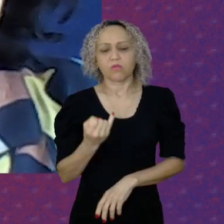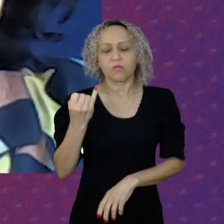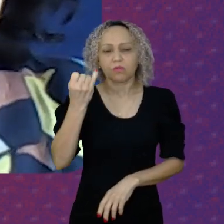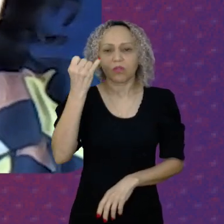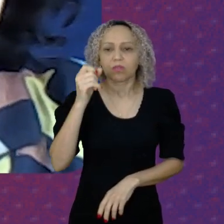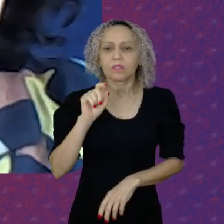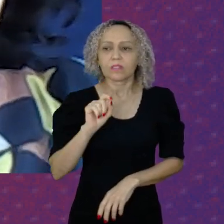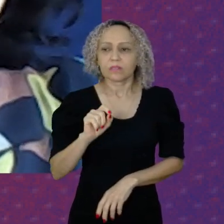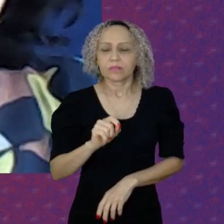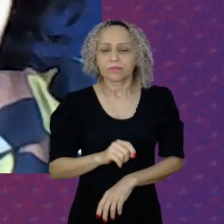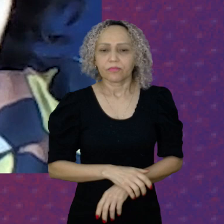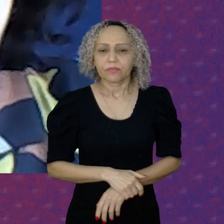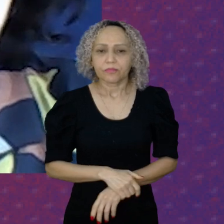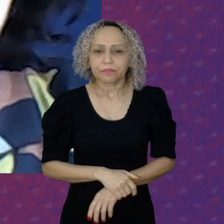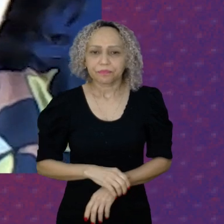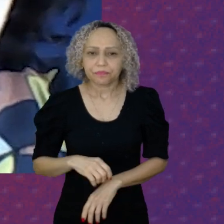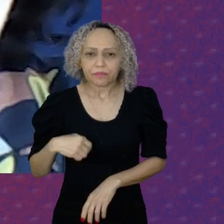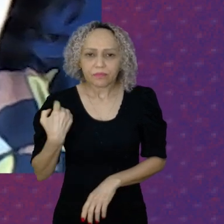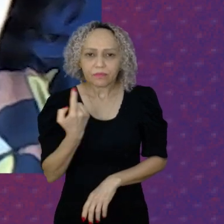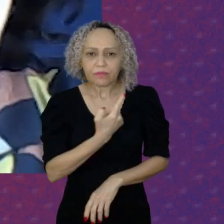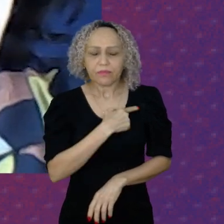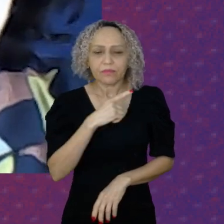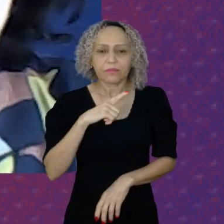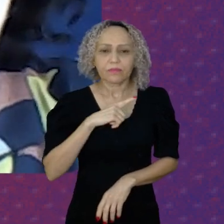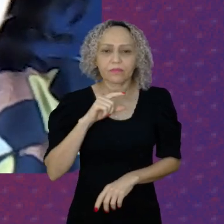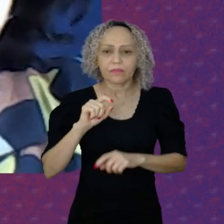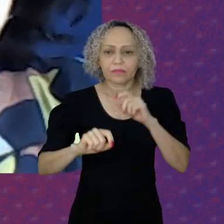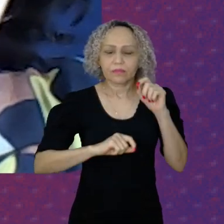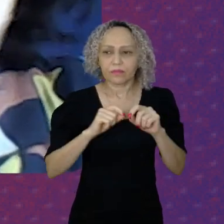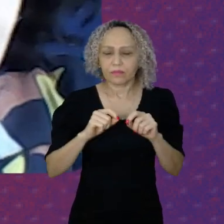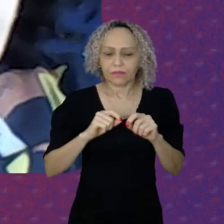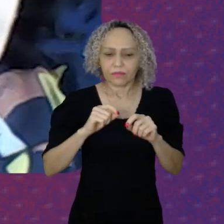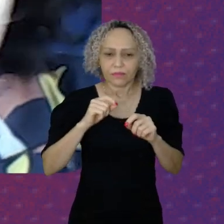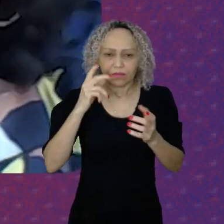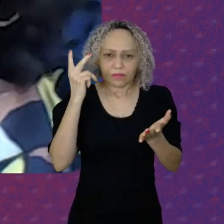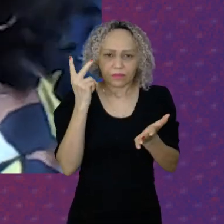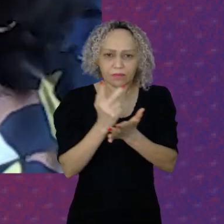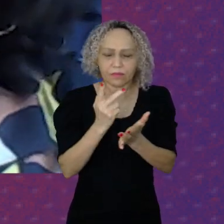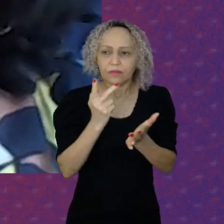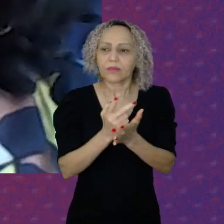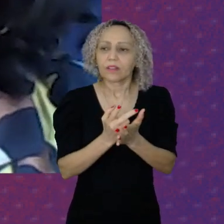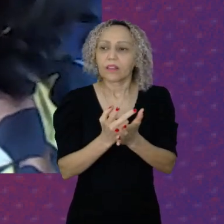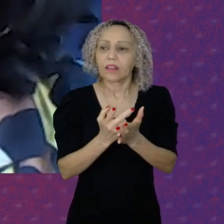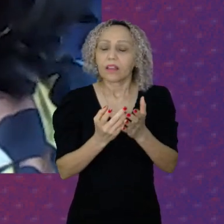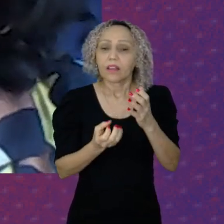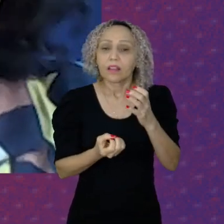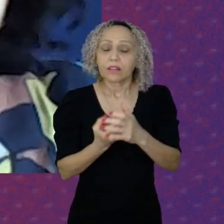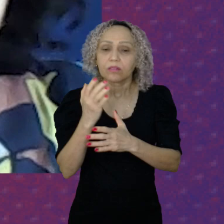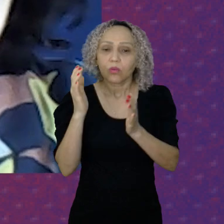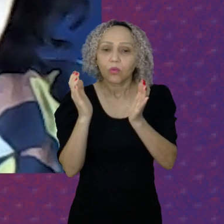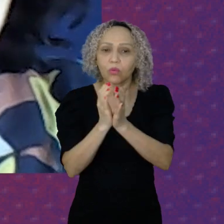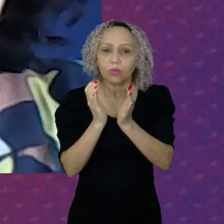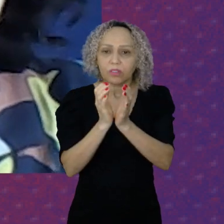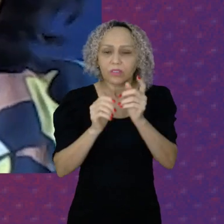importantes, né? Nós temos, da mesma forma, a criação de um grupo de